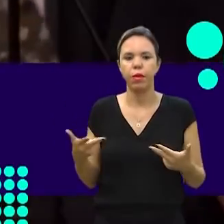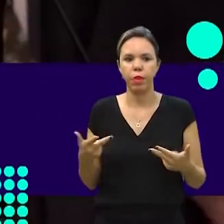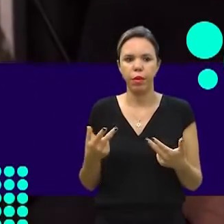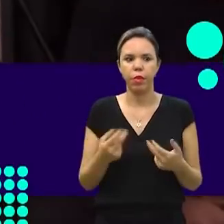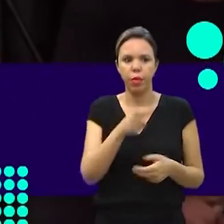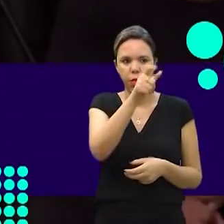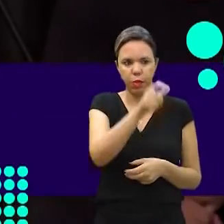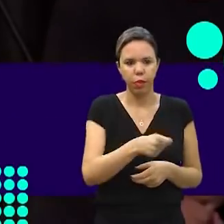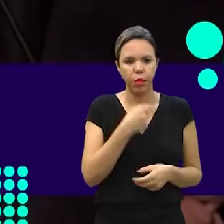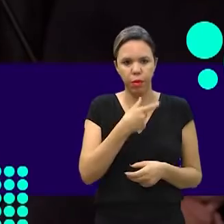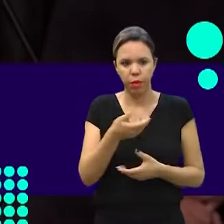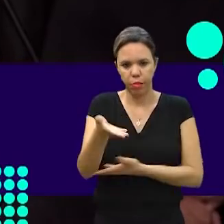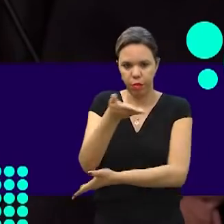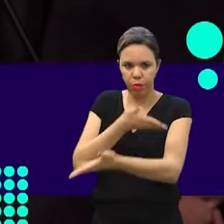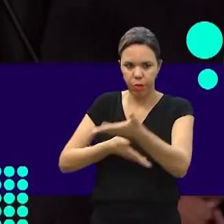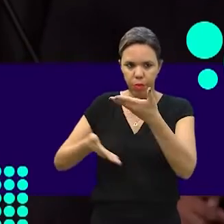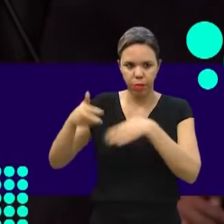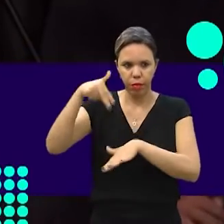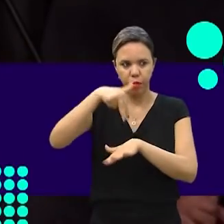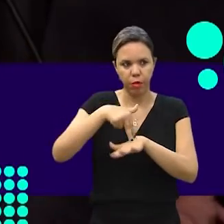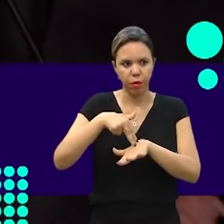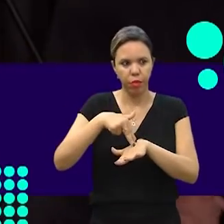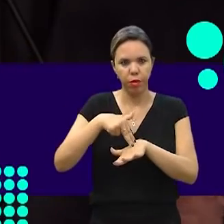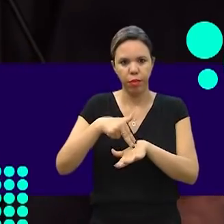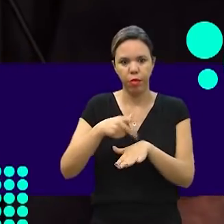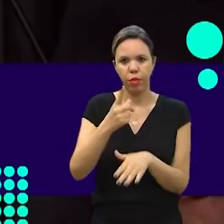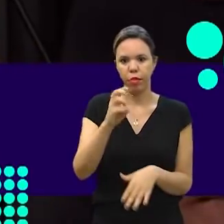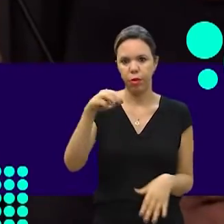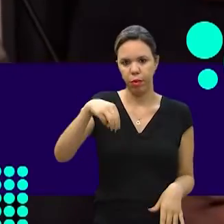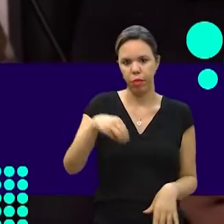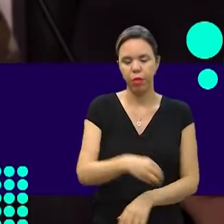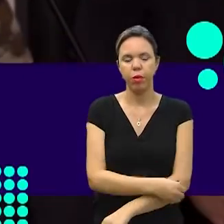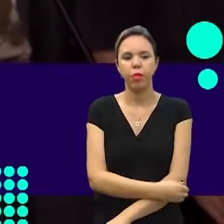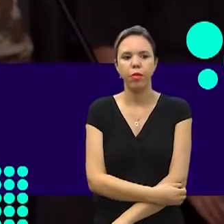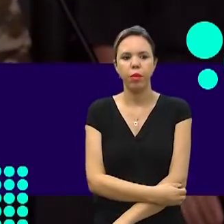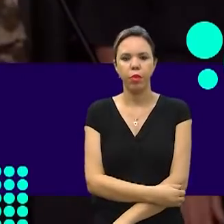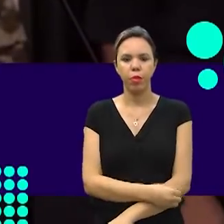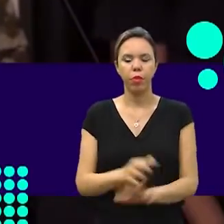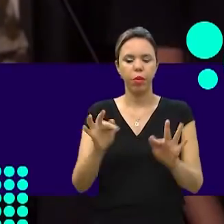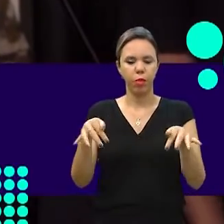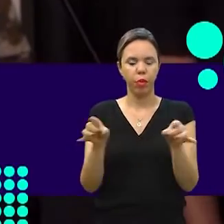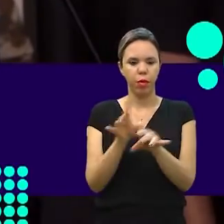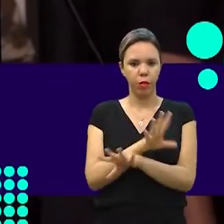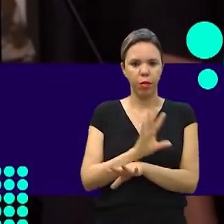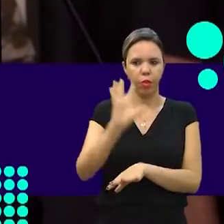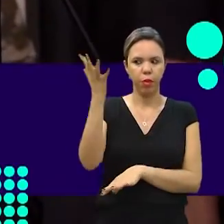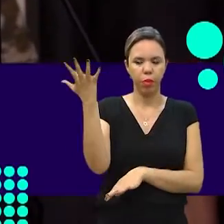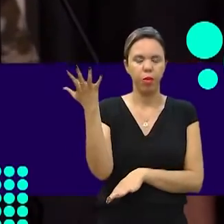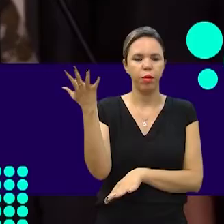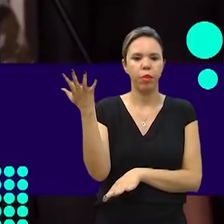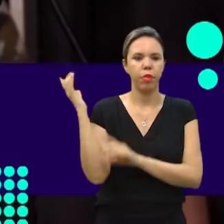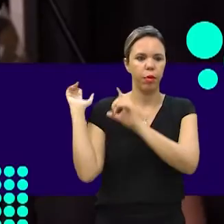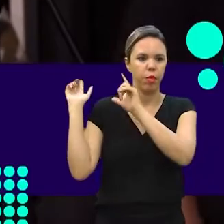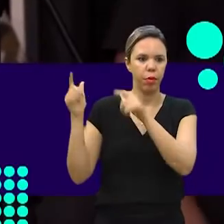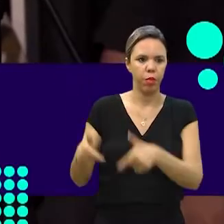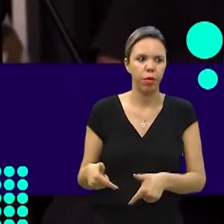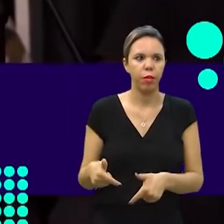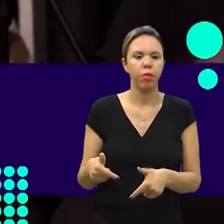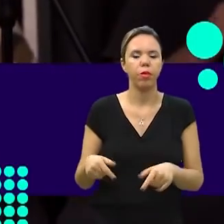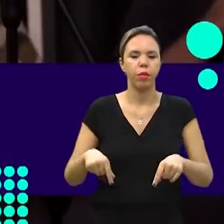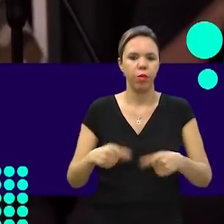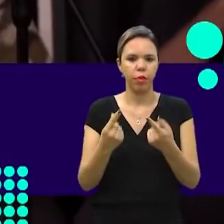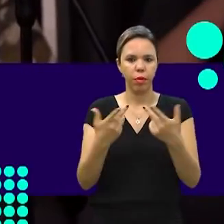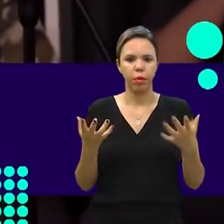comedy, onde humoristas se revezam no palco por volta de 15 minutos. E ao término, acontece o